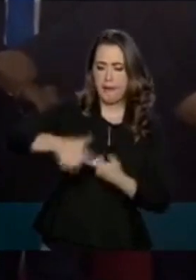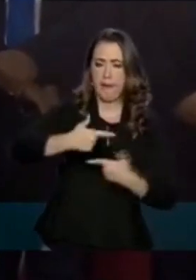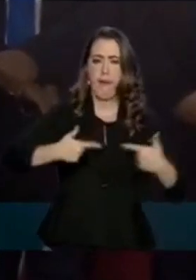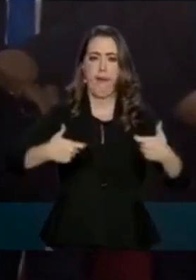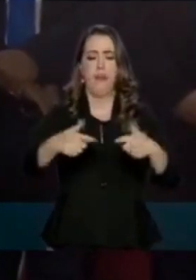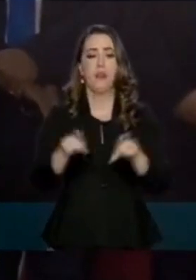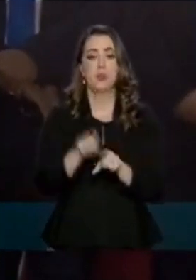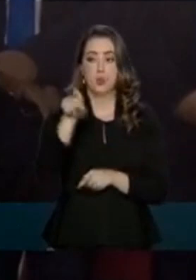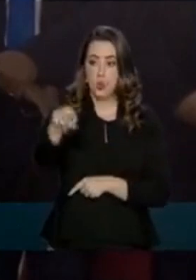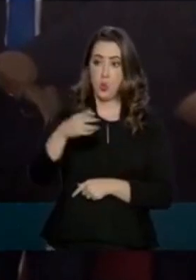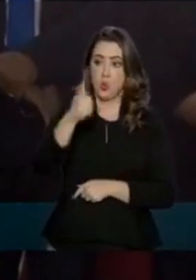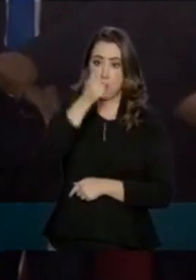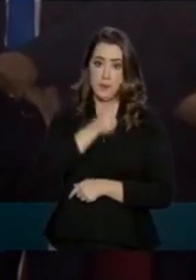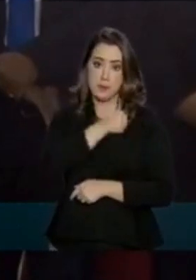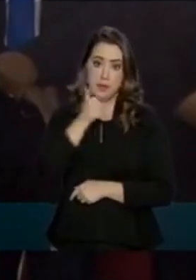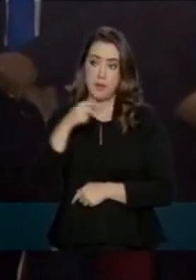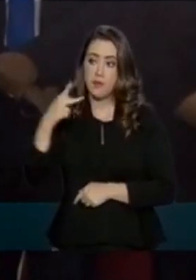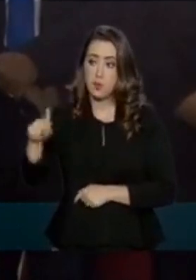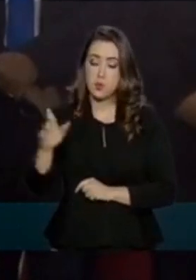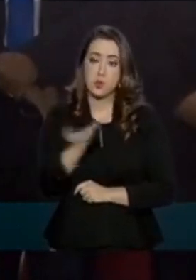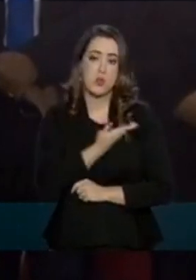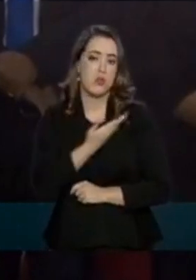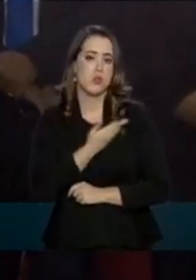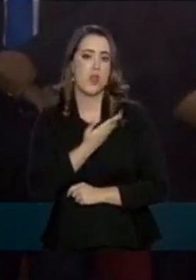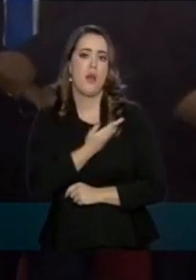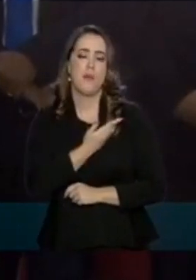seus companheiros não foi em vão.